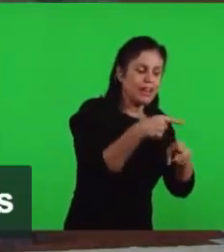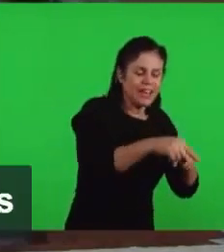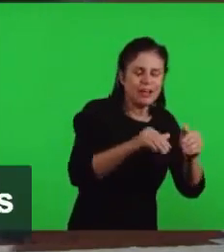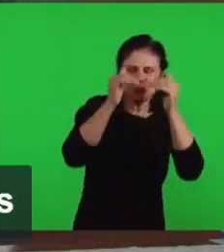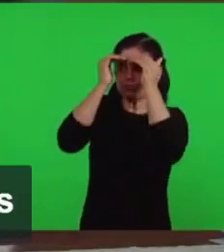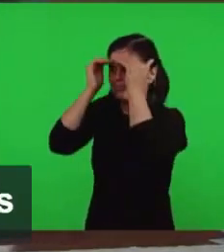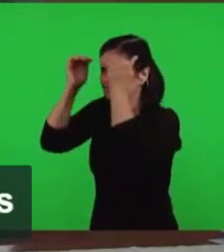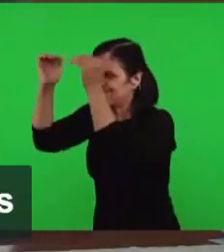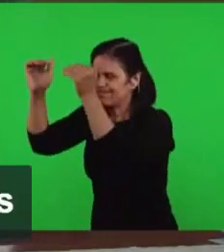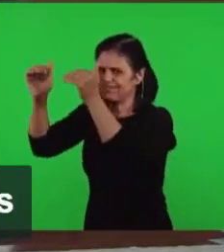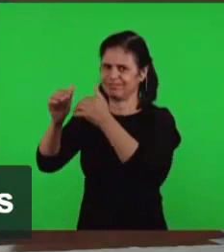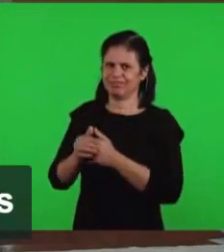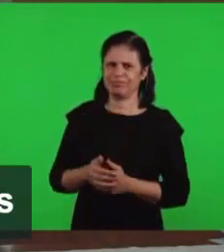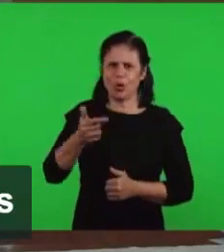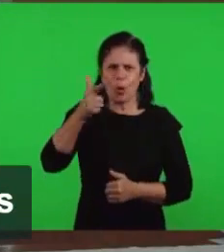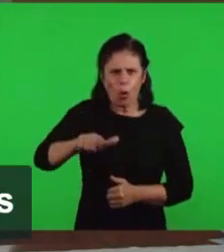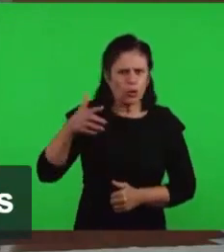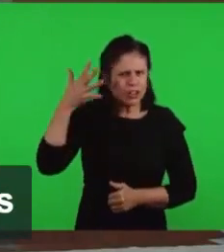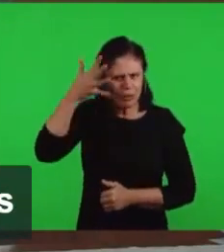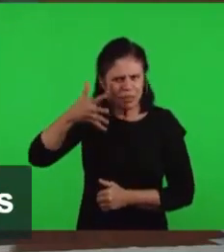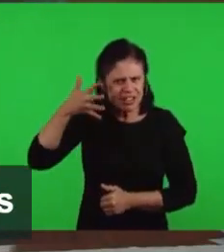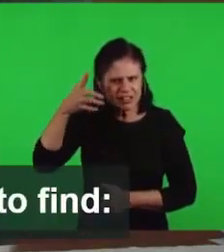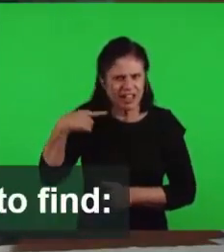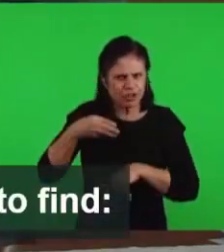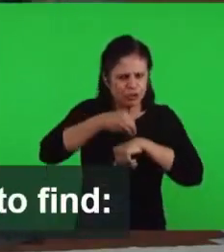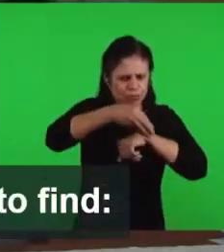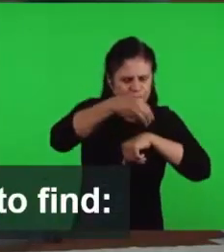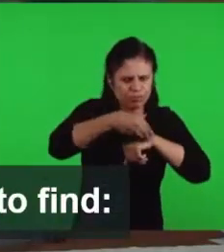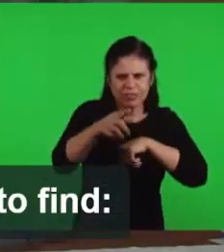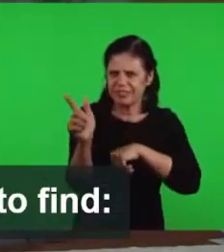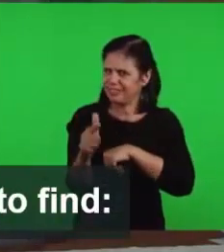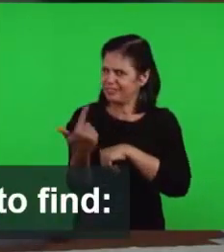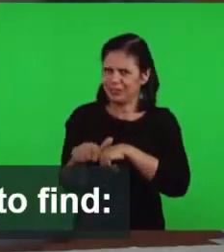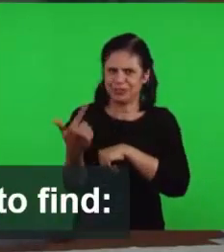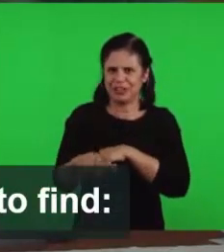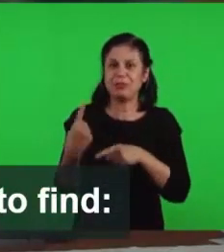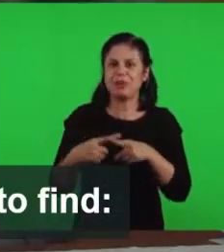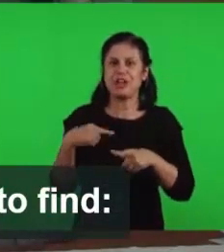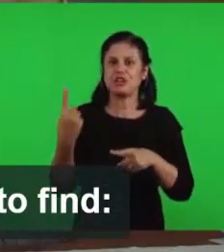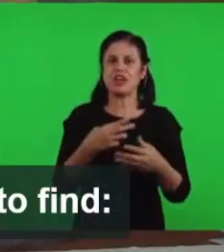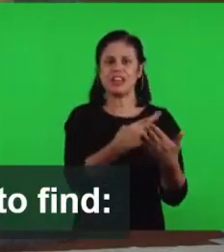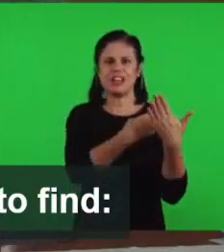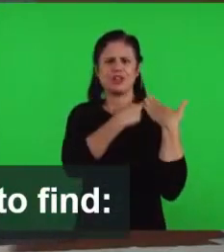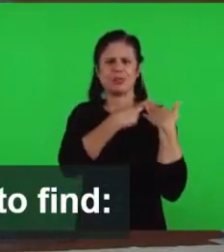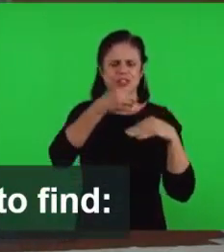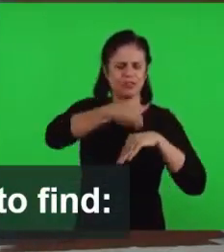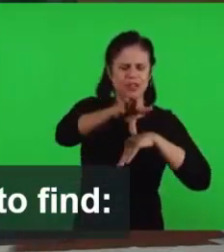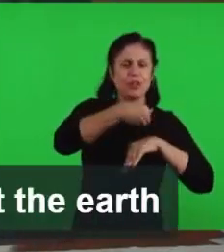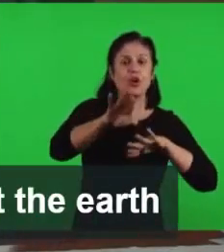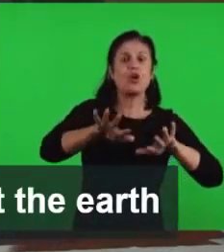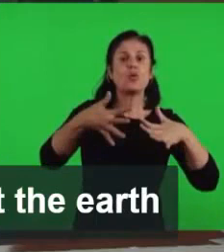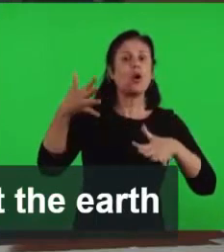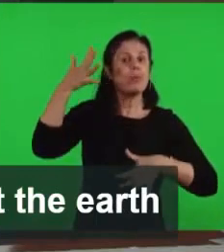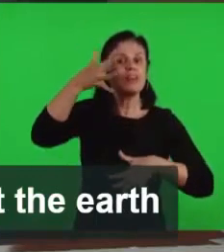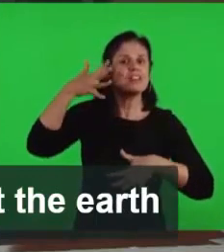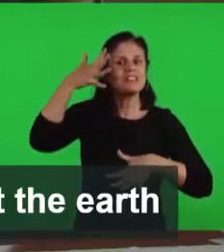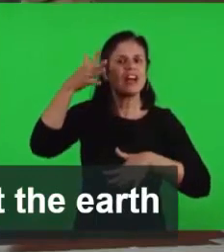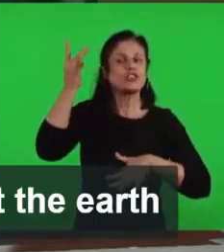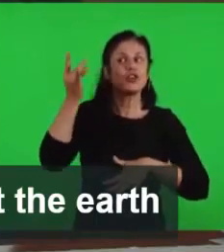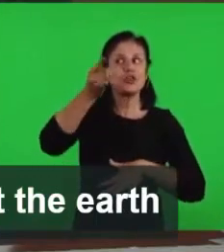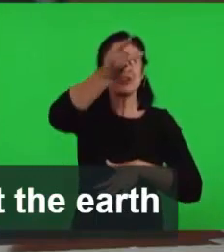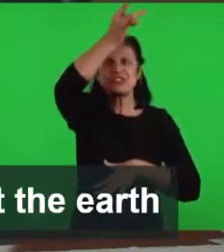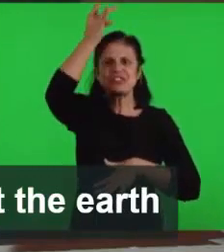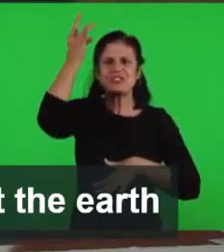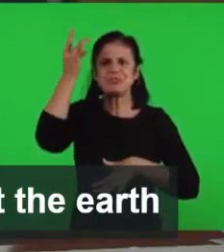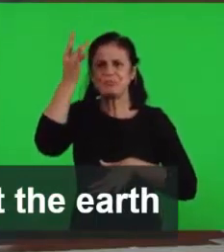a voz do Espírito não há outra mensagem para o mundo é a voz da pomba e lá no Encantado nós vamos encontrar a voz da